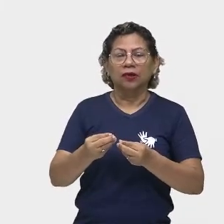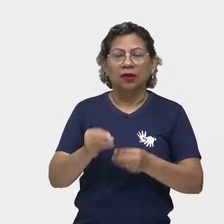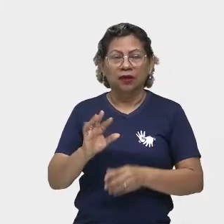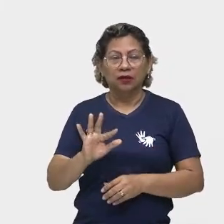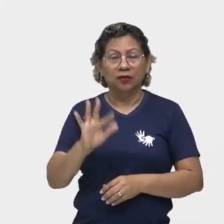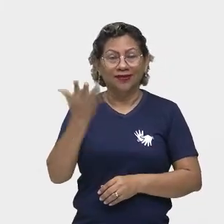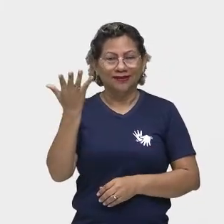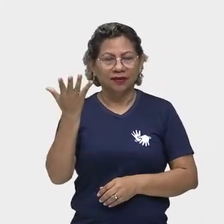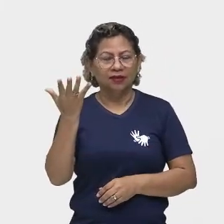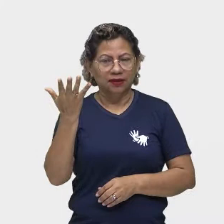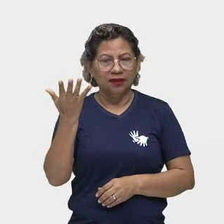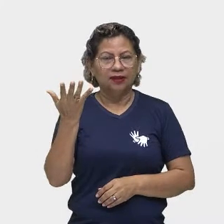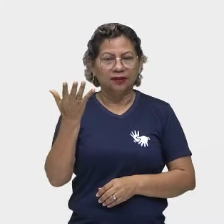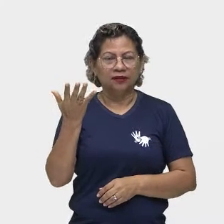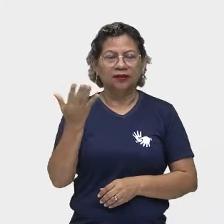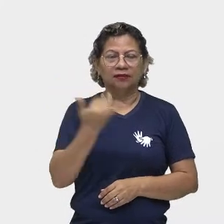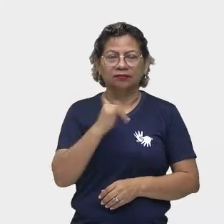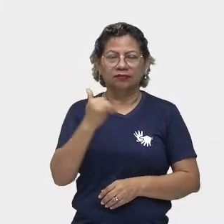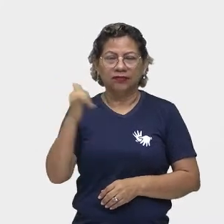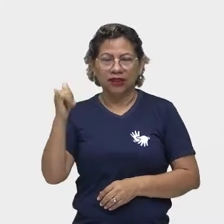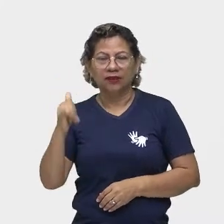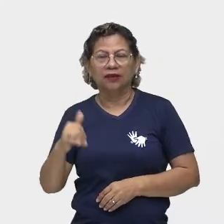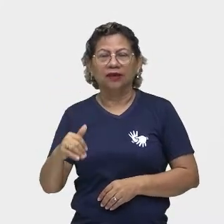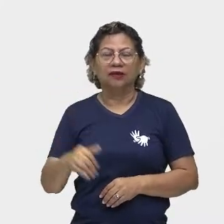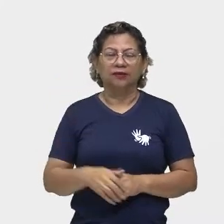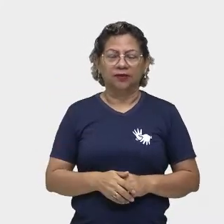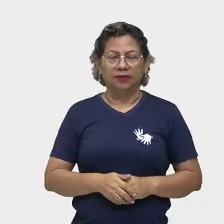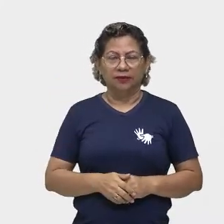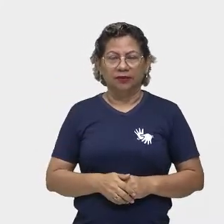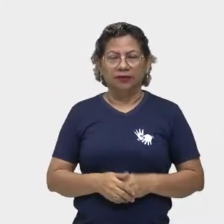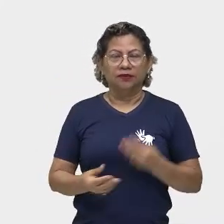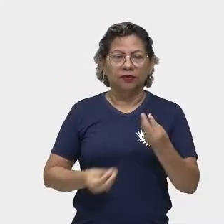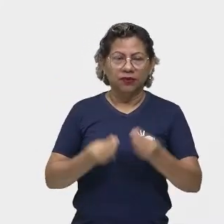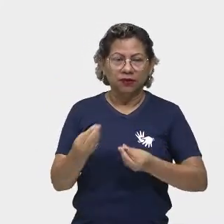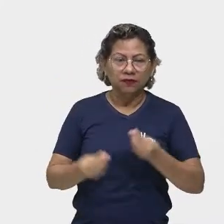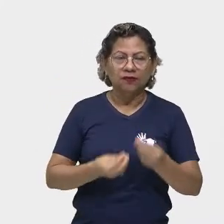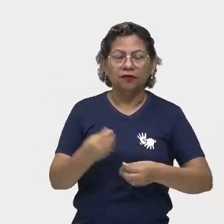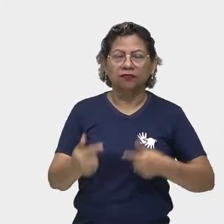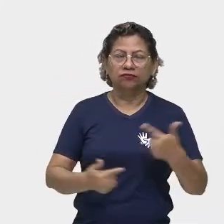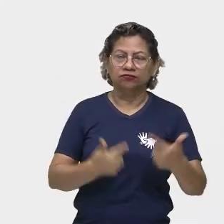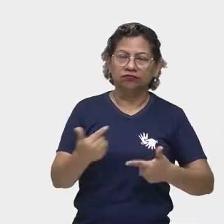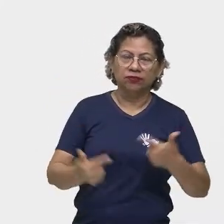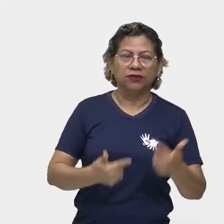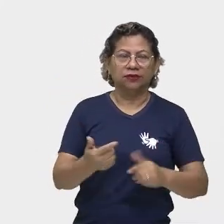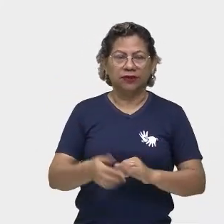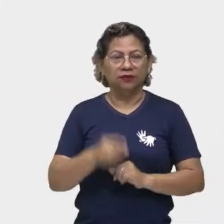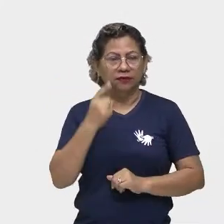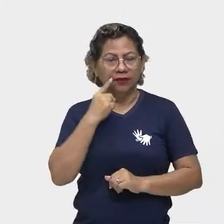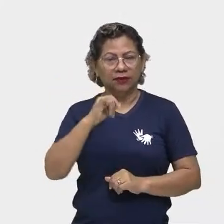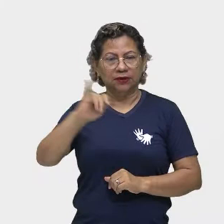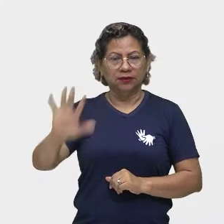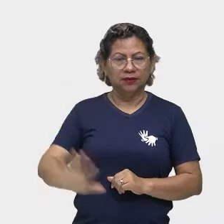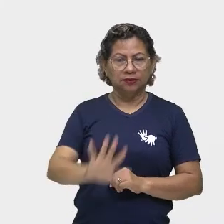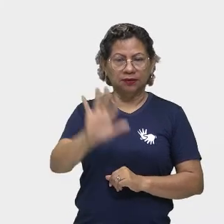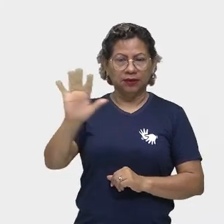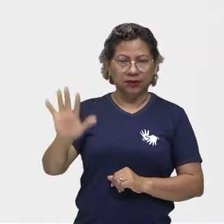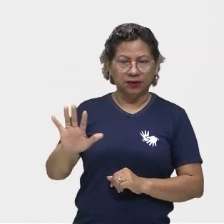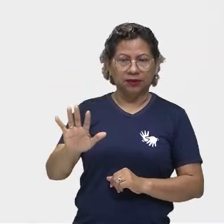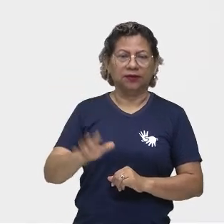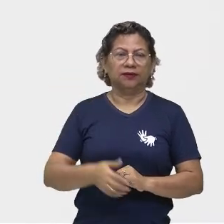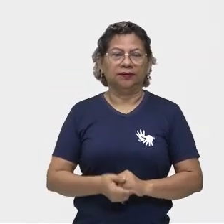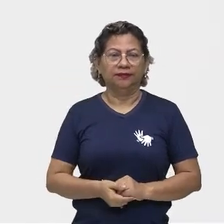um trabalho. Tá? Aqui a gente tem um exemplo, olha só. Essa imagem representa para gente, né?